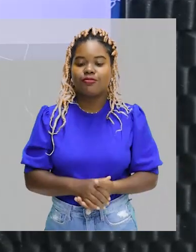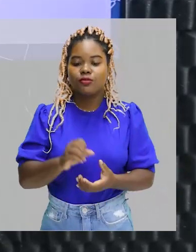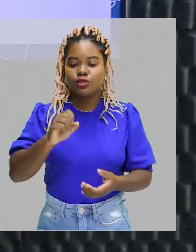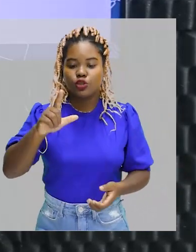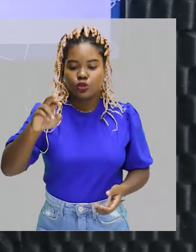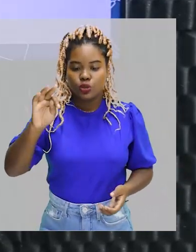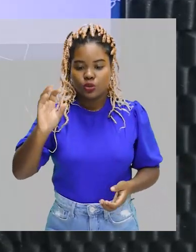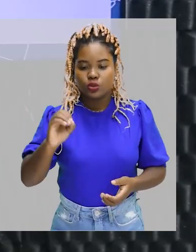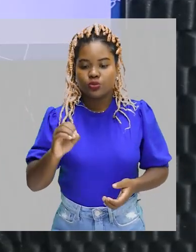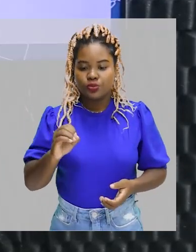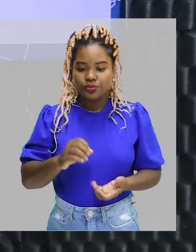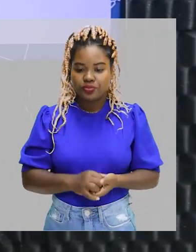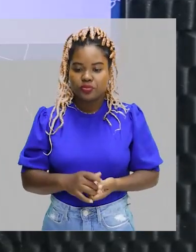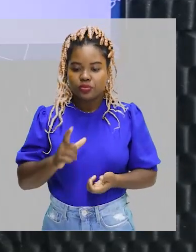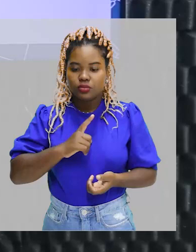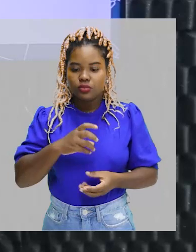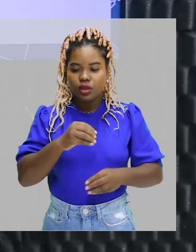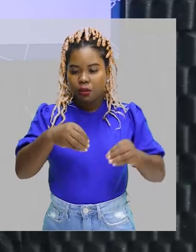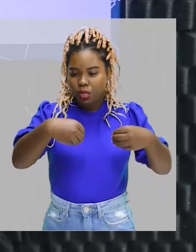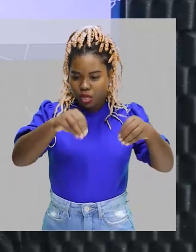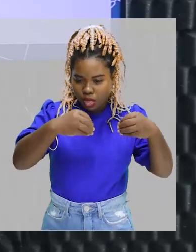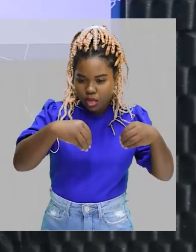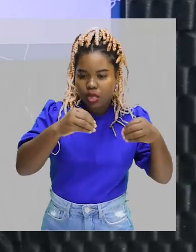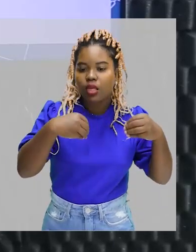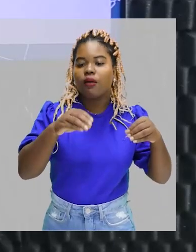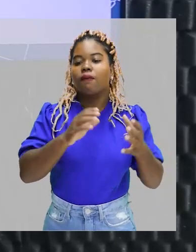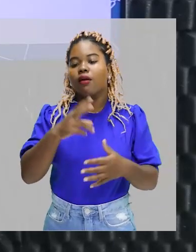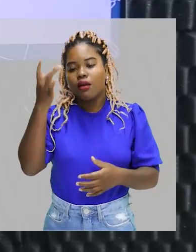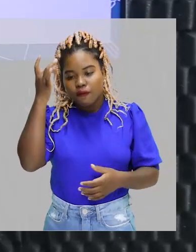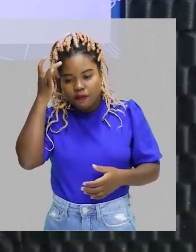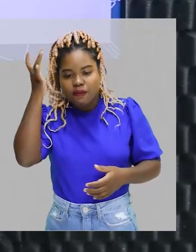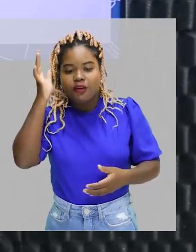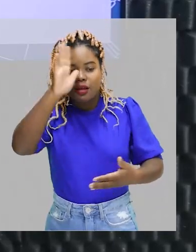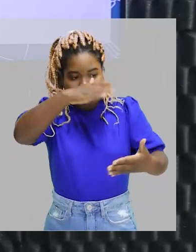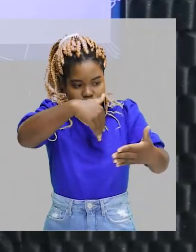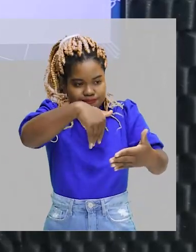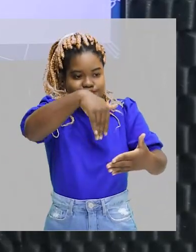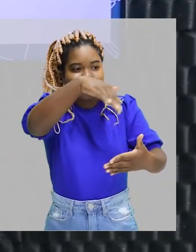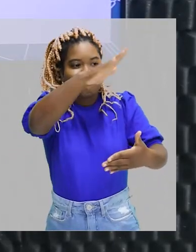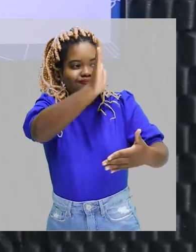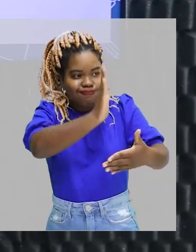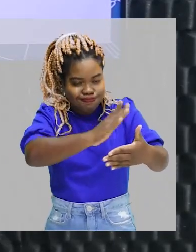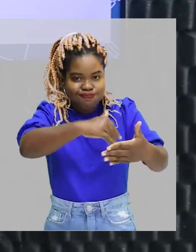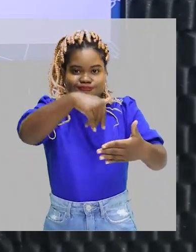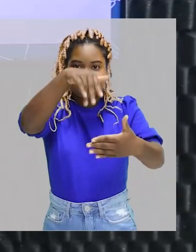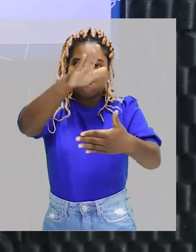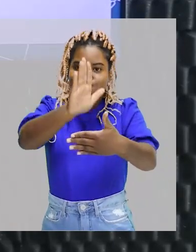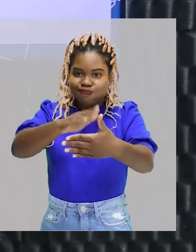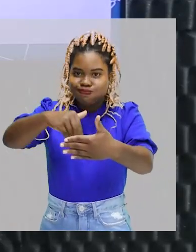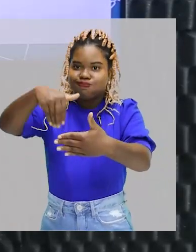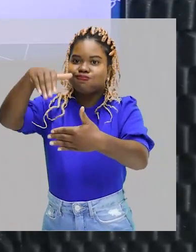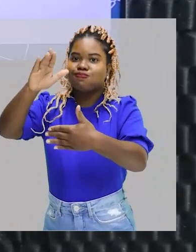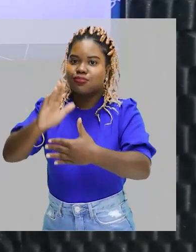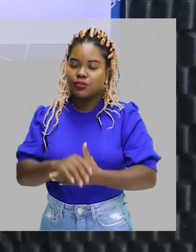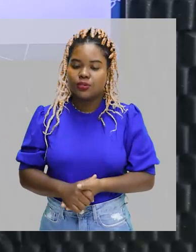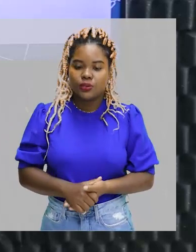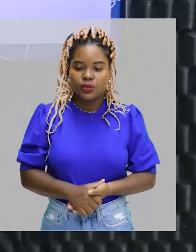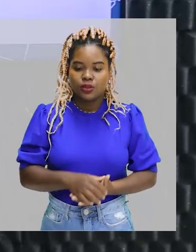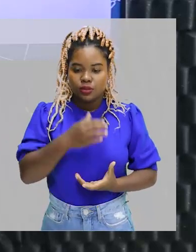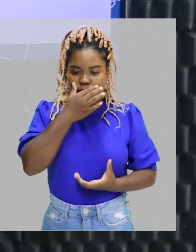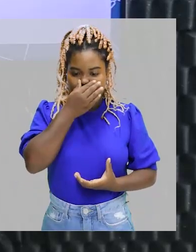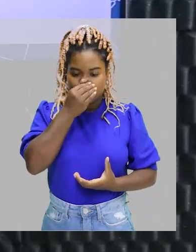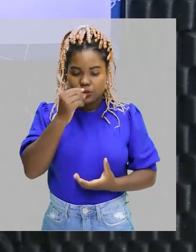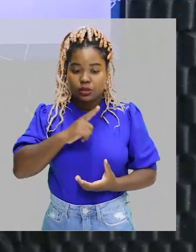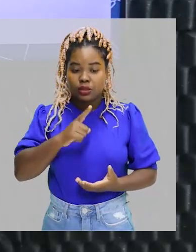soluto, para torná-la mais fluida, mais fácil de executar a pintura, certo? Então, aqui nós